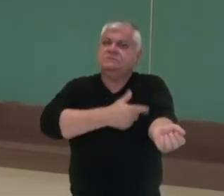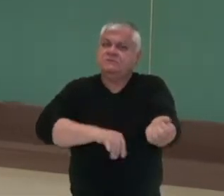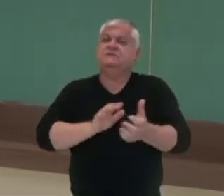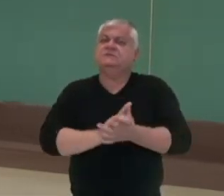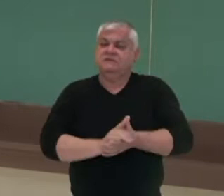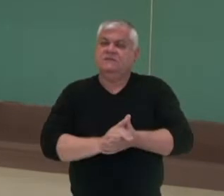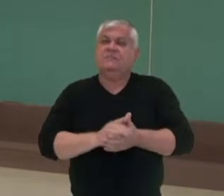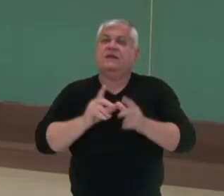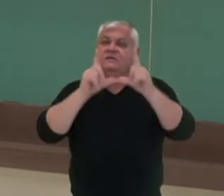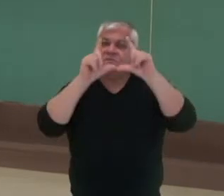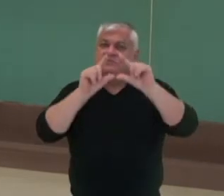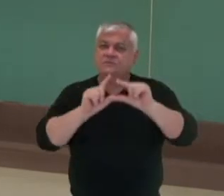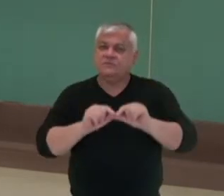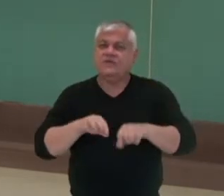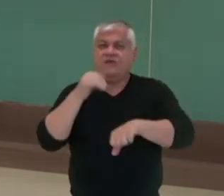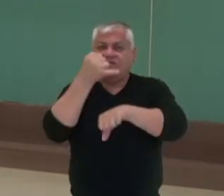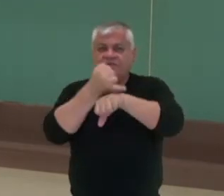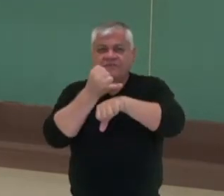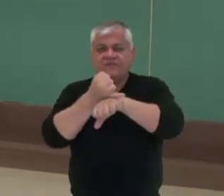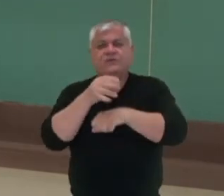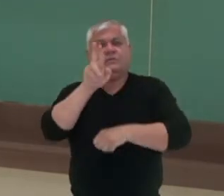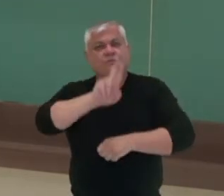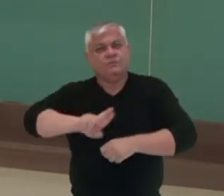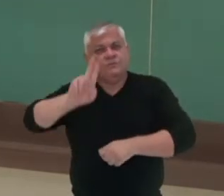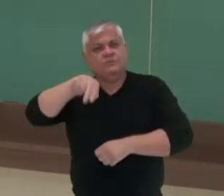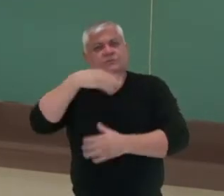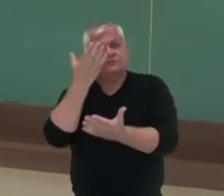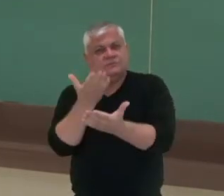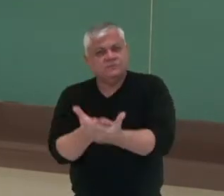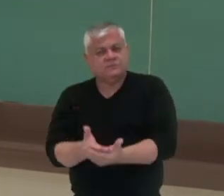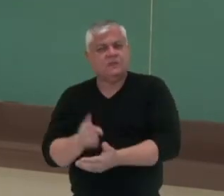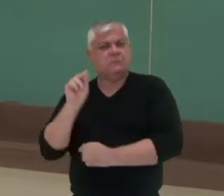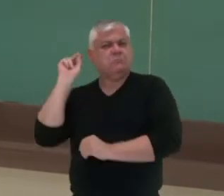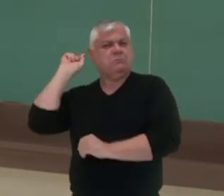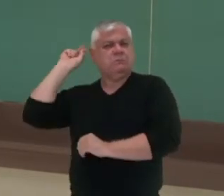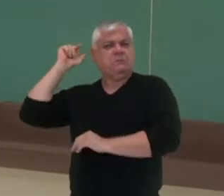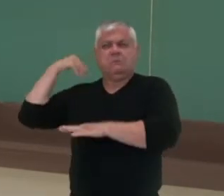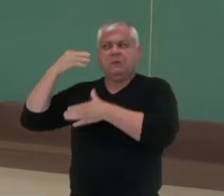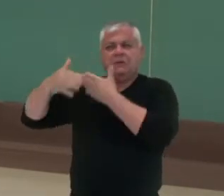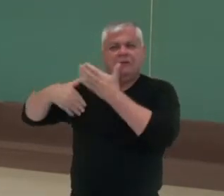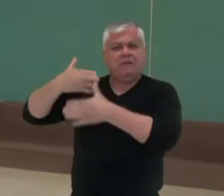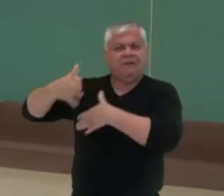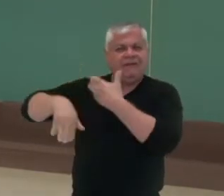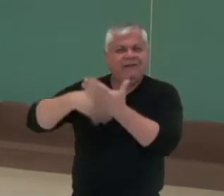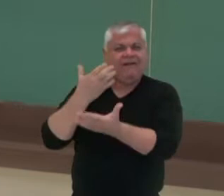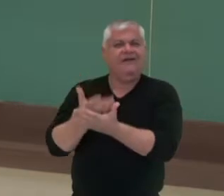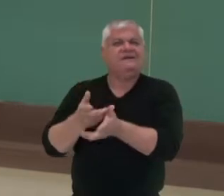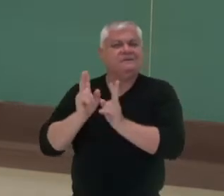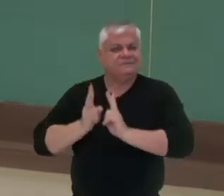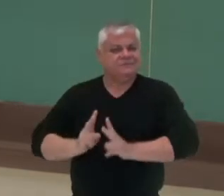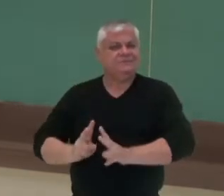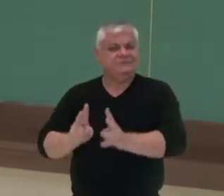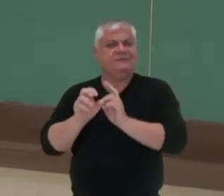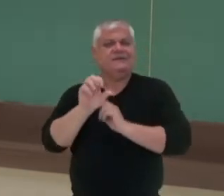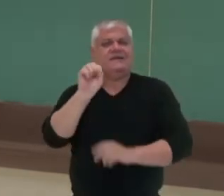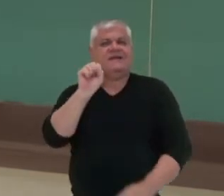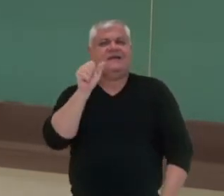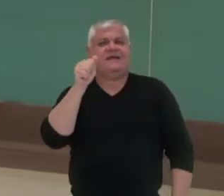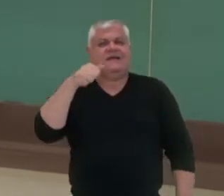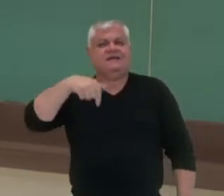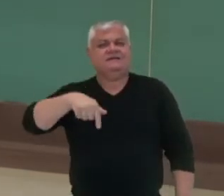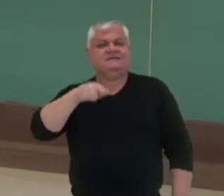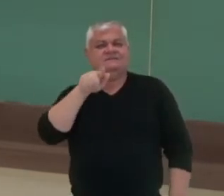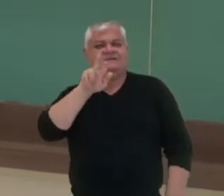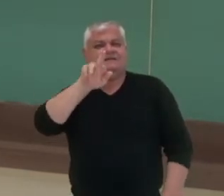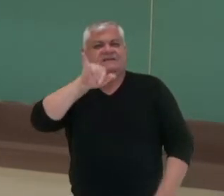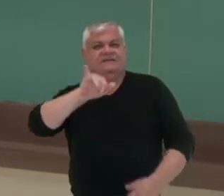de ferro no sangue. Então, ela é utilizada até hoje. Desde as épocas medievais até hoje nós temos a sangria. Então,